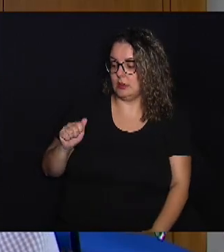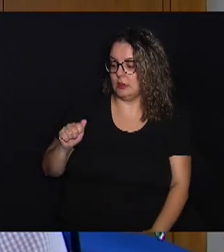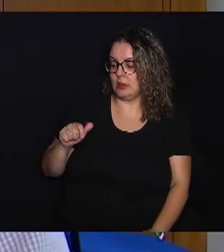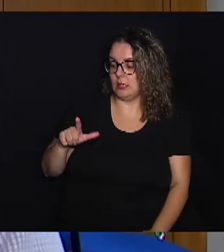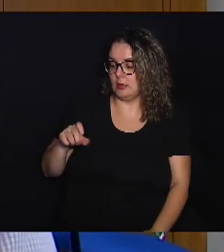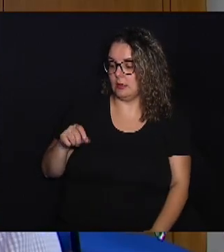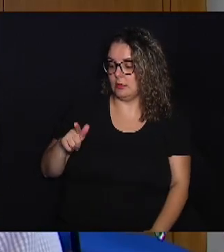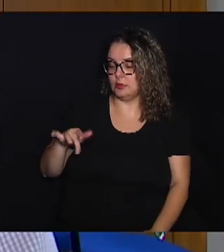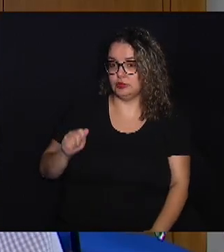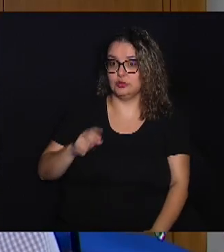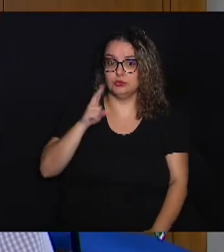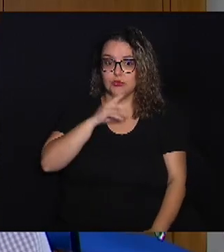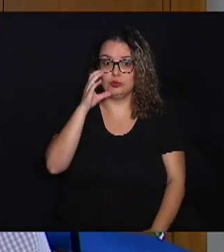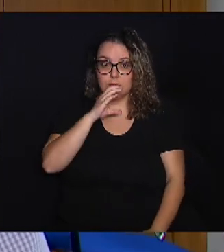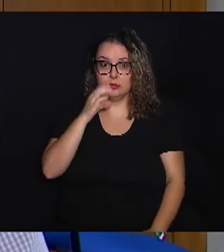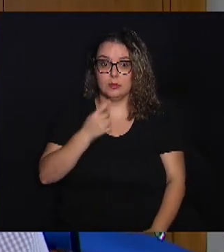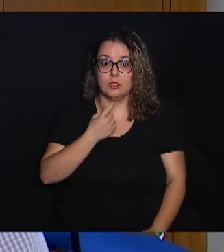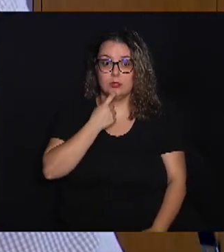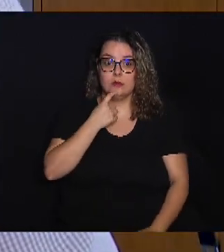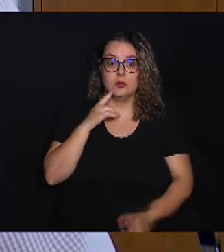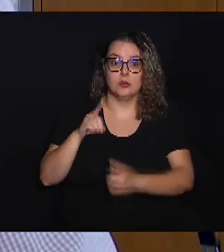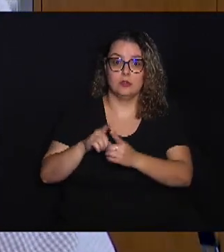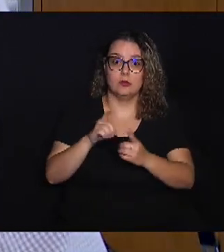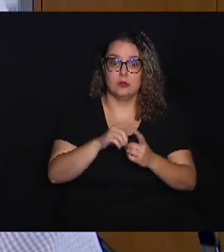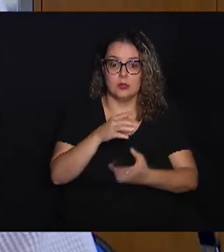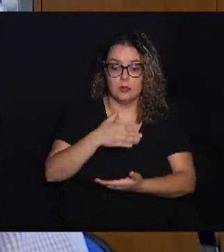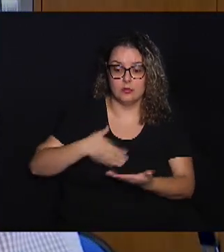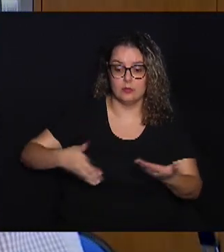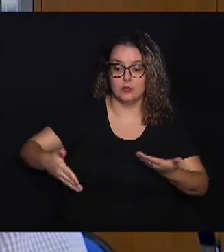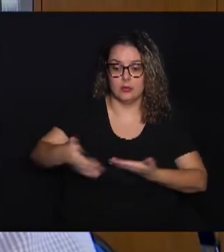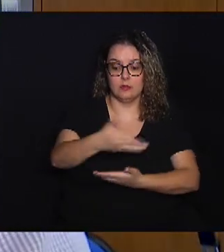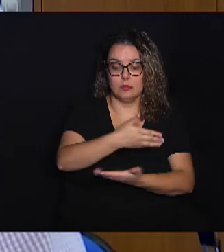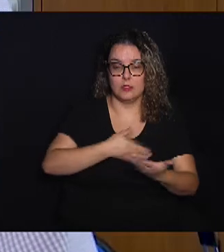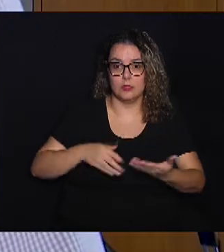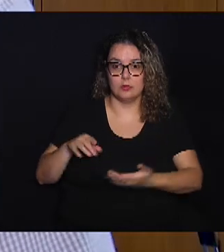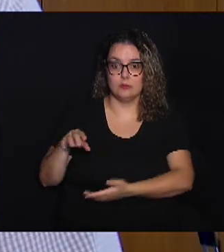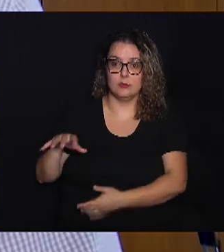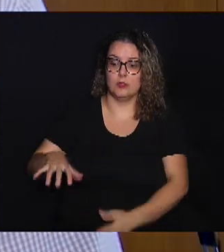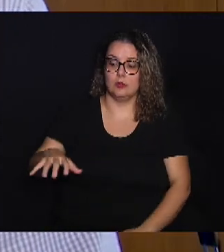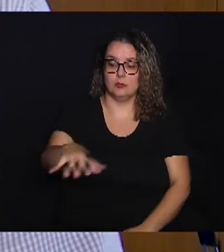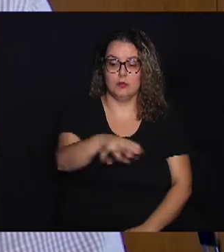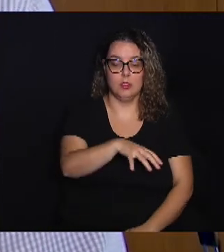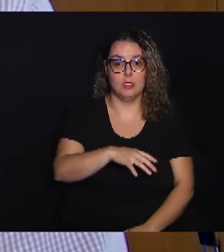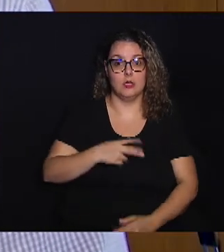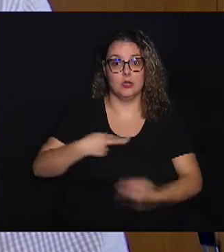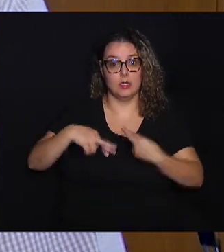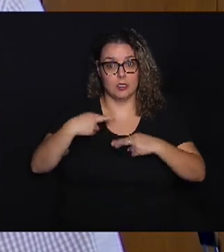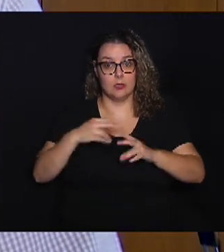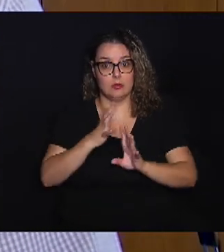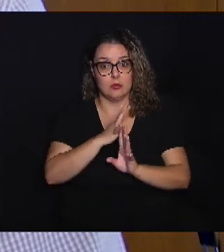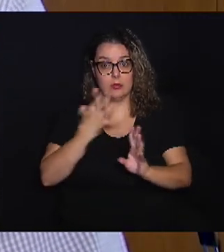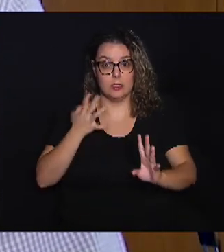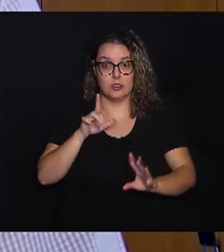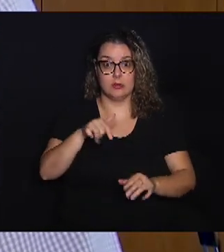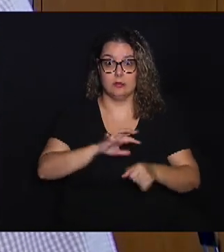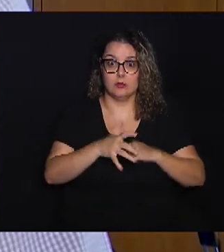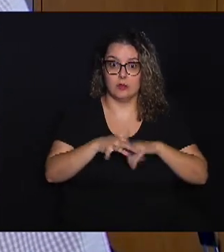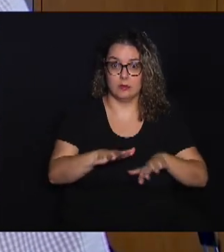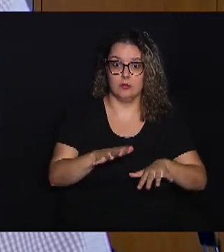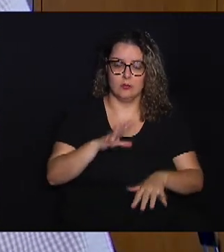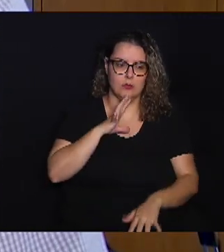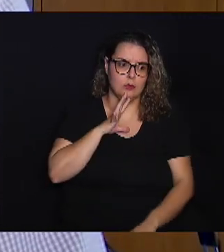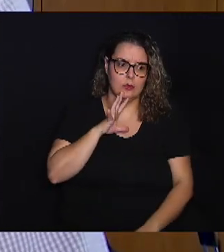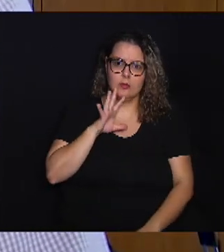que Campinas também atende esses municípios em volta. Em relação à fila que nós enfrentamos pós-pandemia, ela foi um